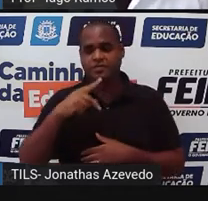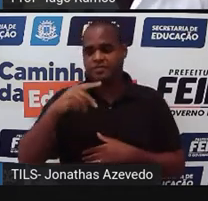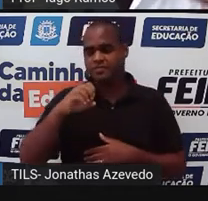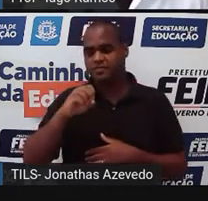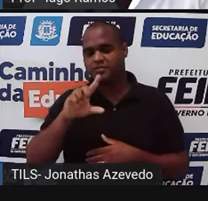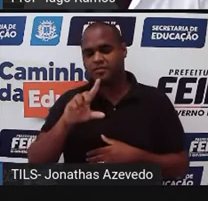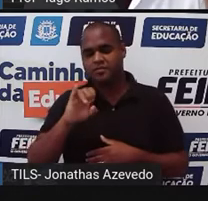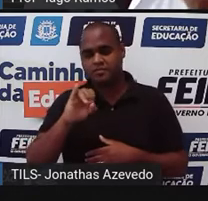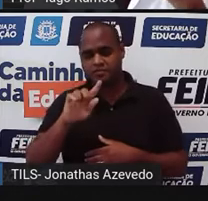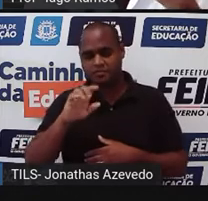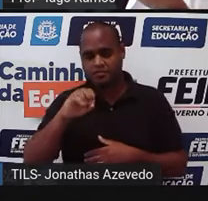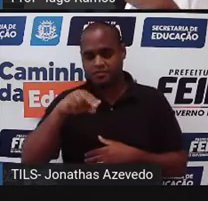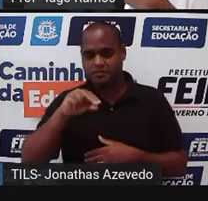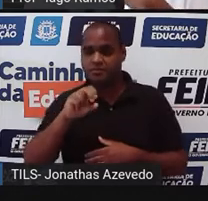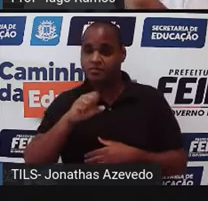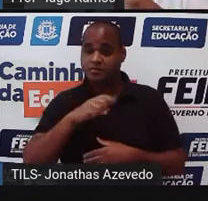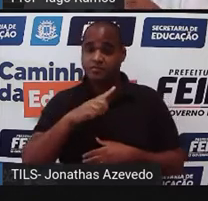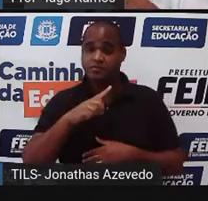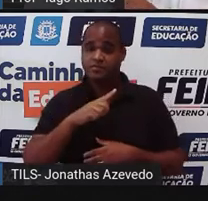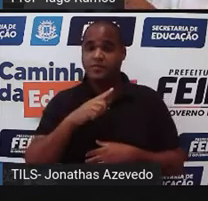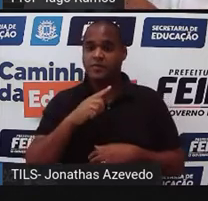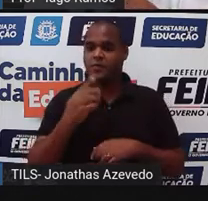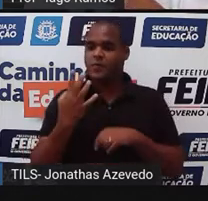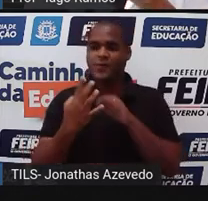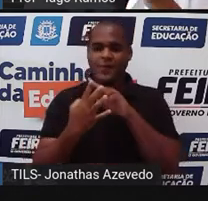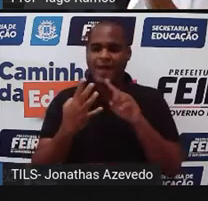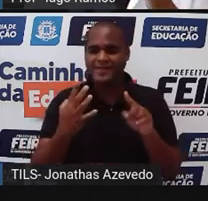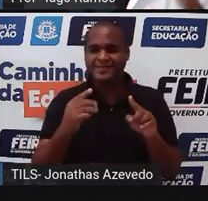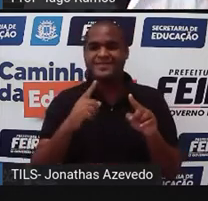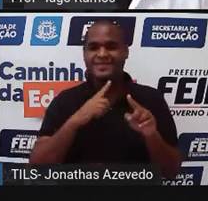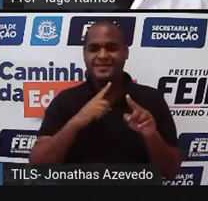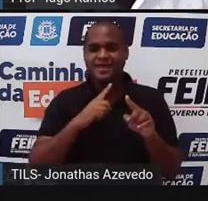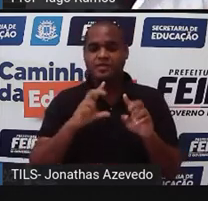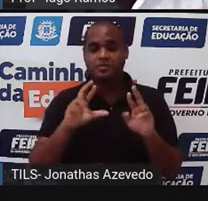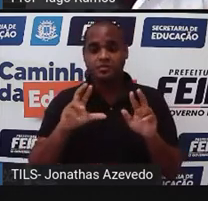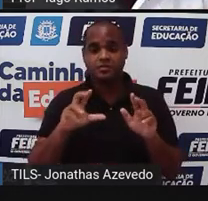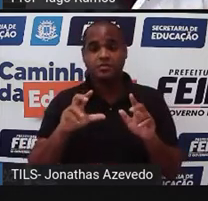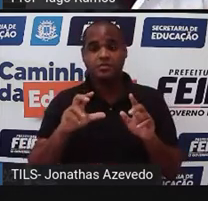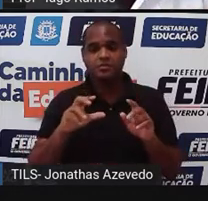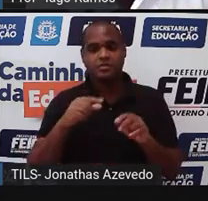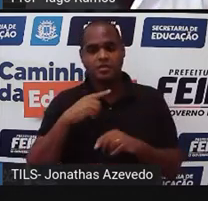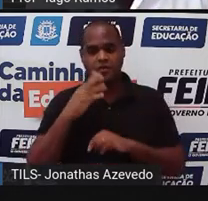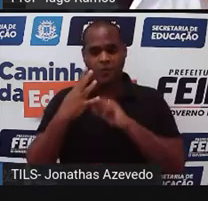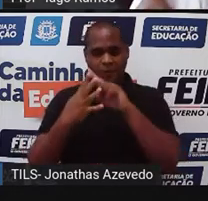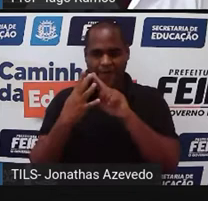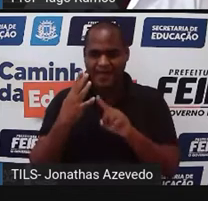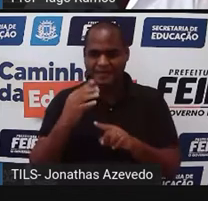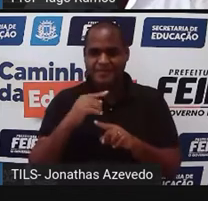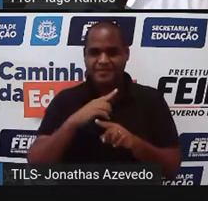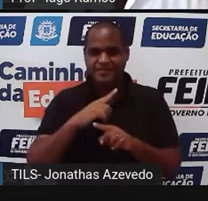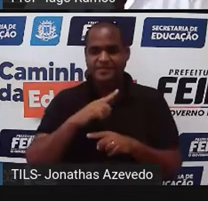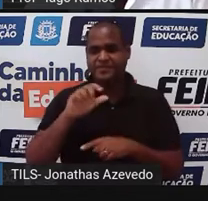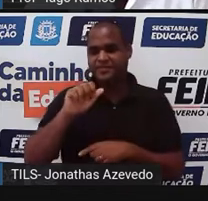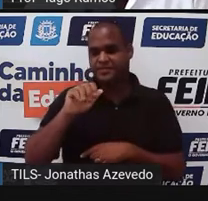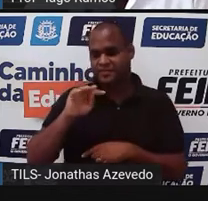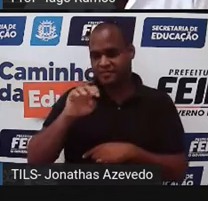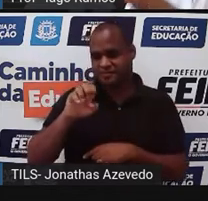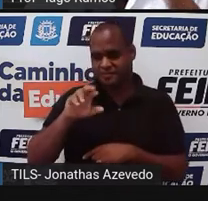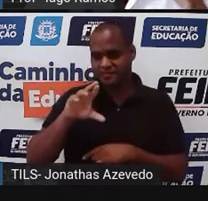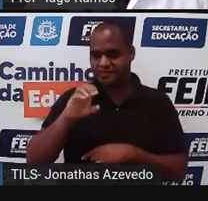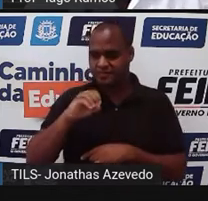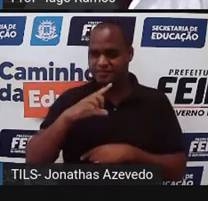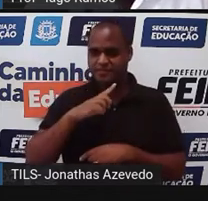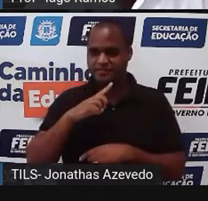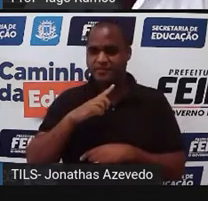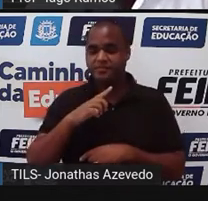que tem 4 lados quatro quadri quatro latero lado